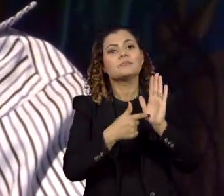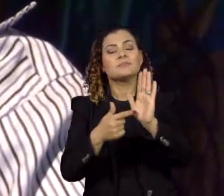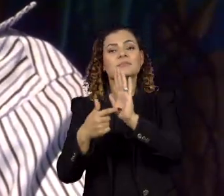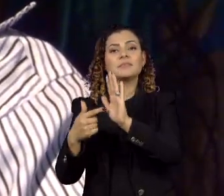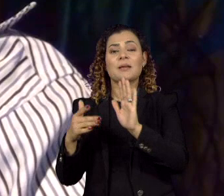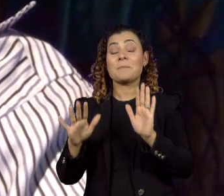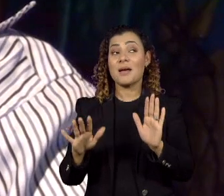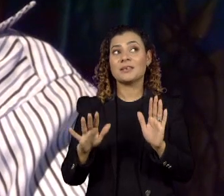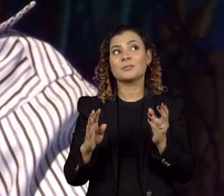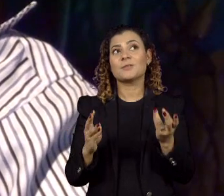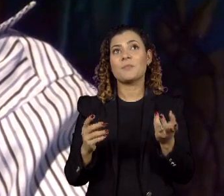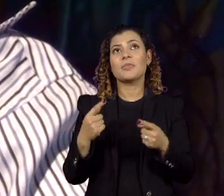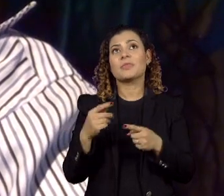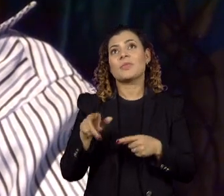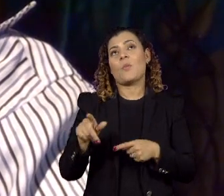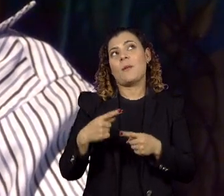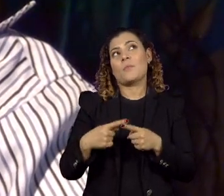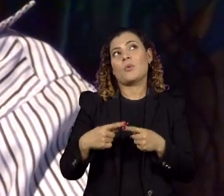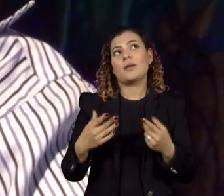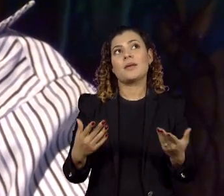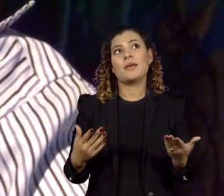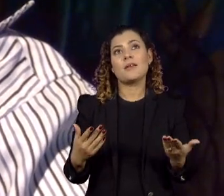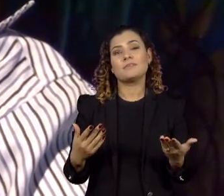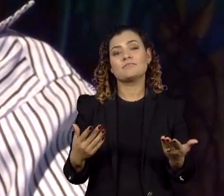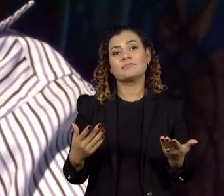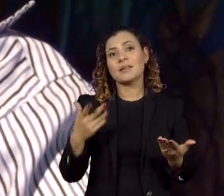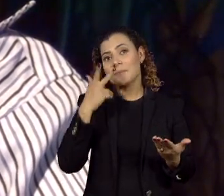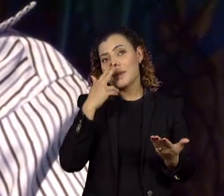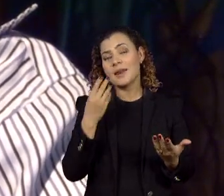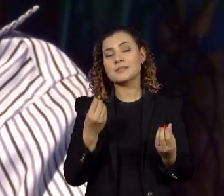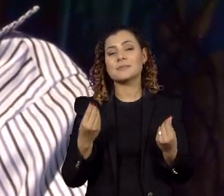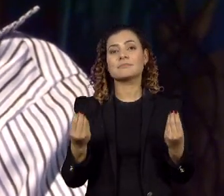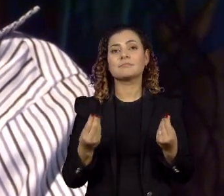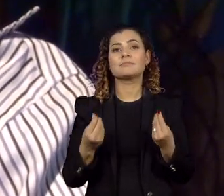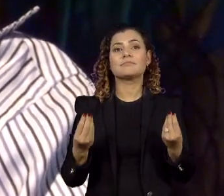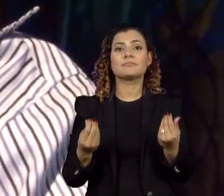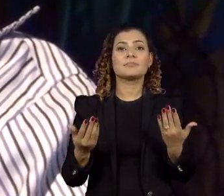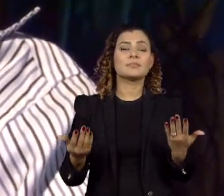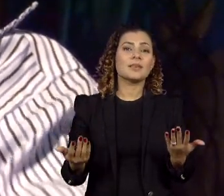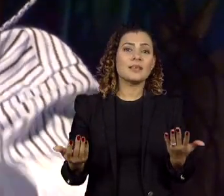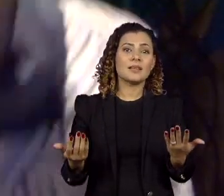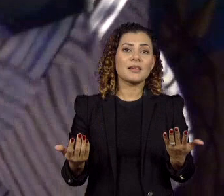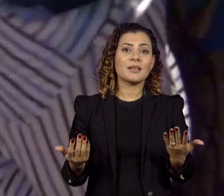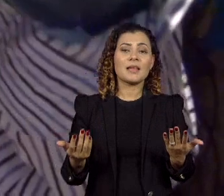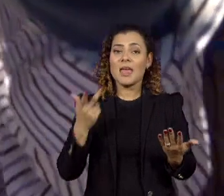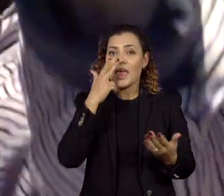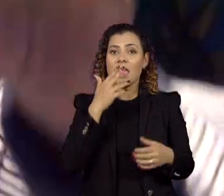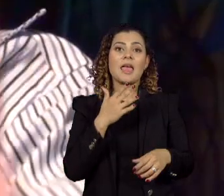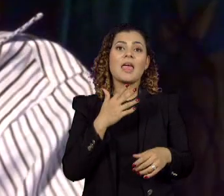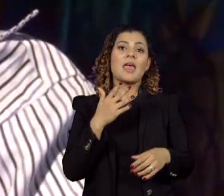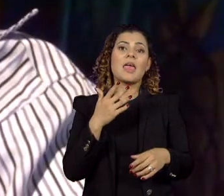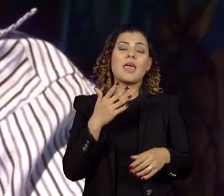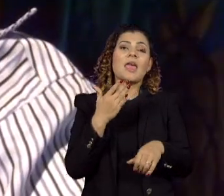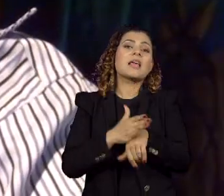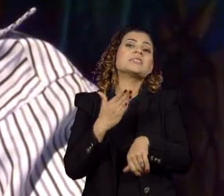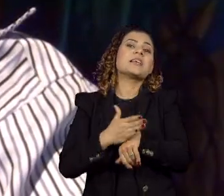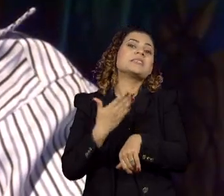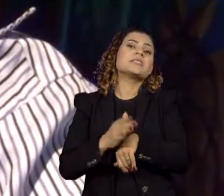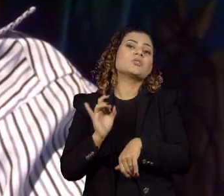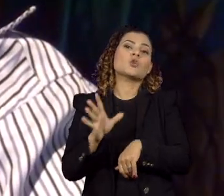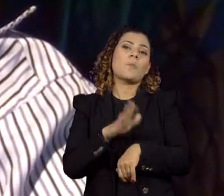não é porque é feito como te dizer, como exercícios direcionados para